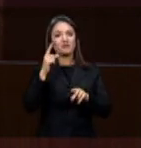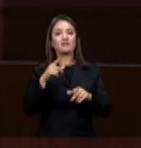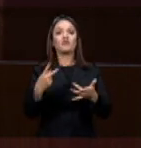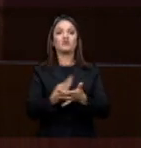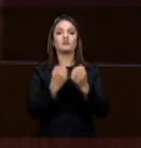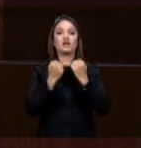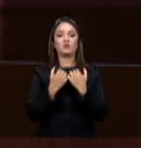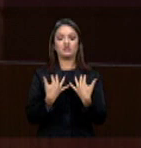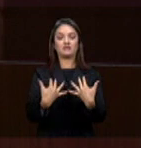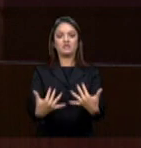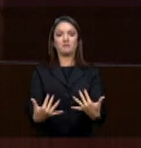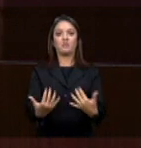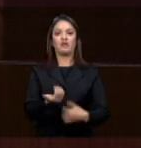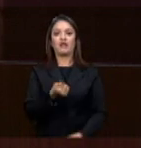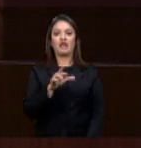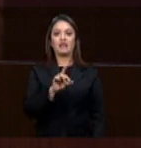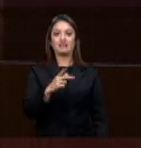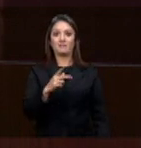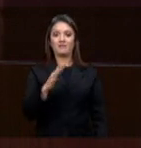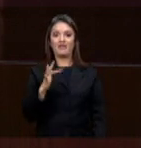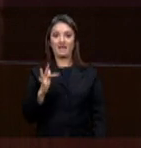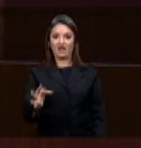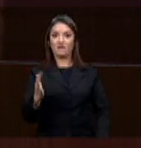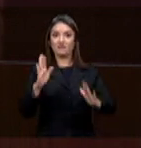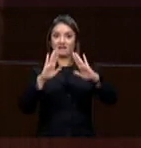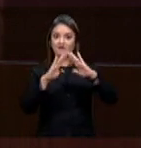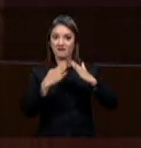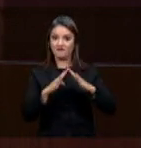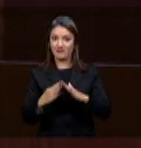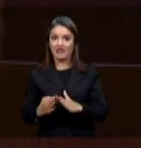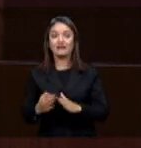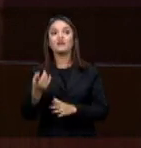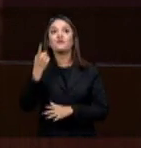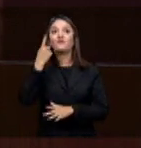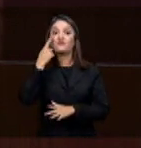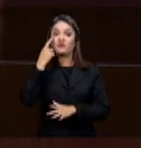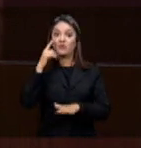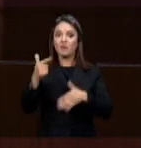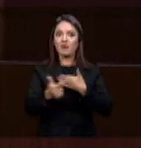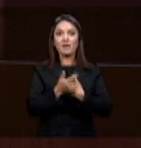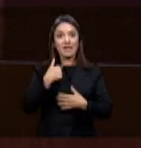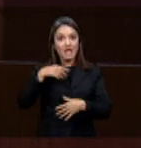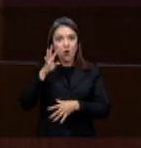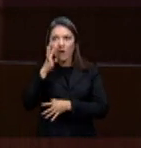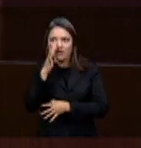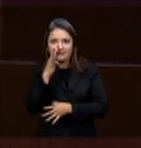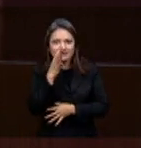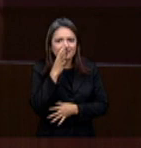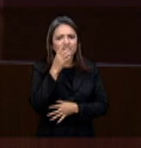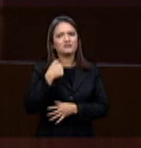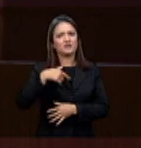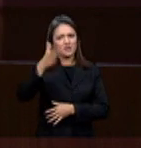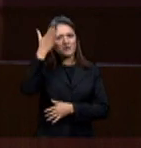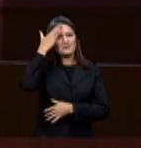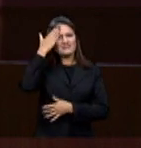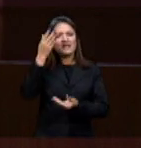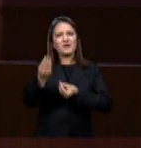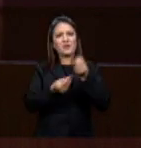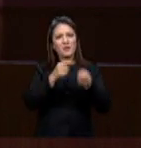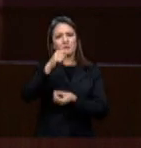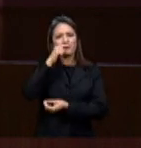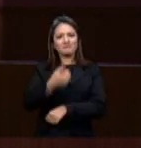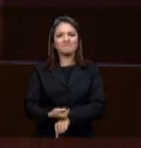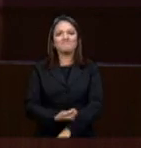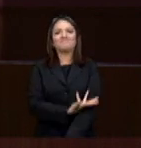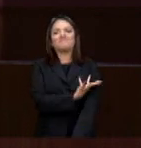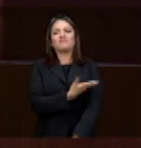pública da dpf das favelas 635 do que foi o papel e eu e o assistir E sei da sua emoção